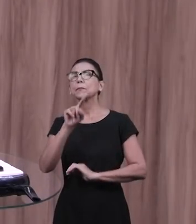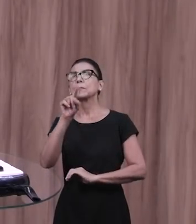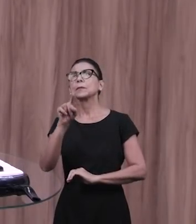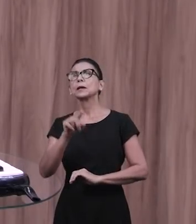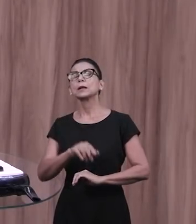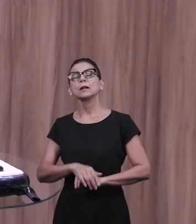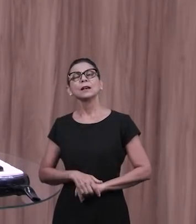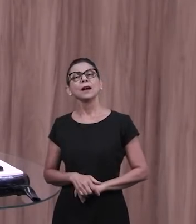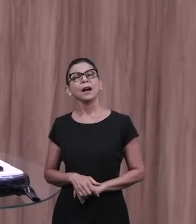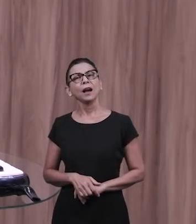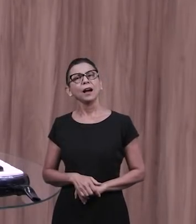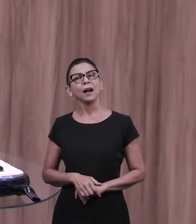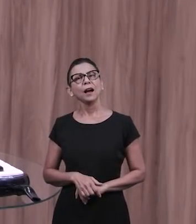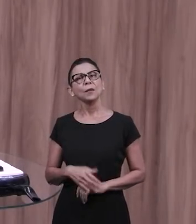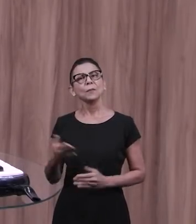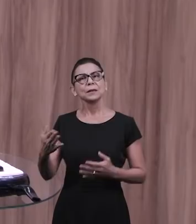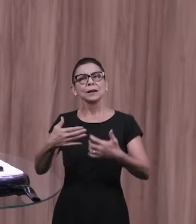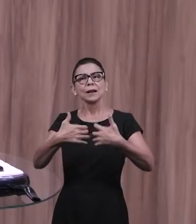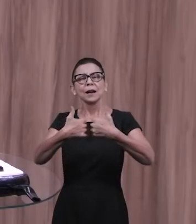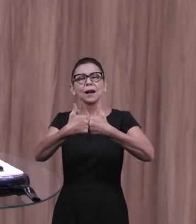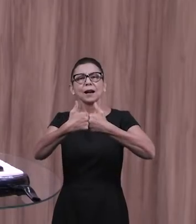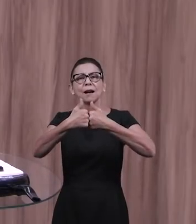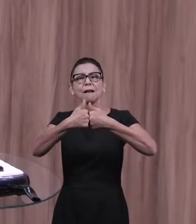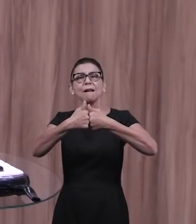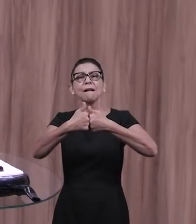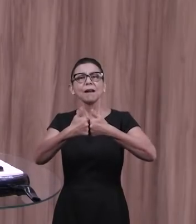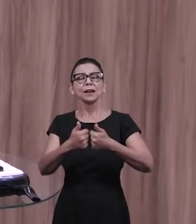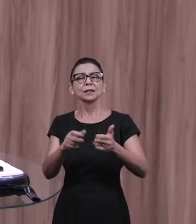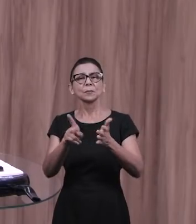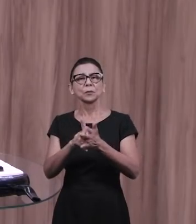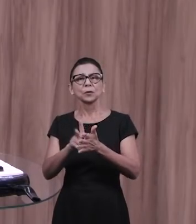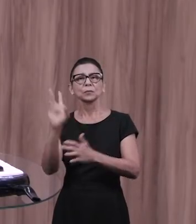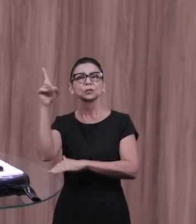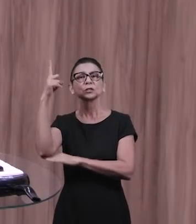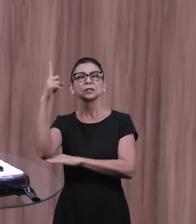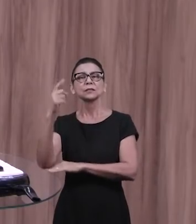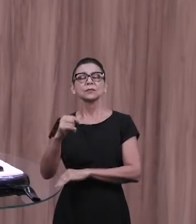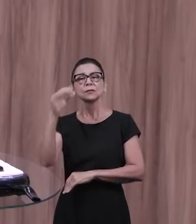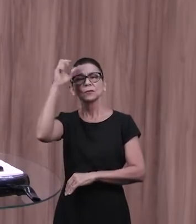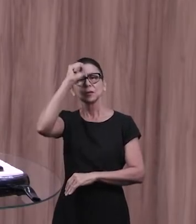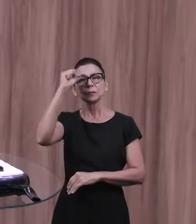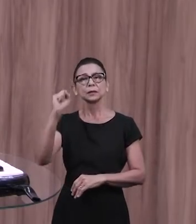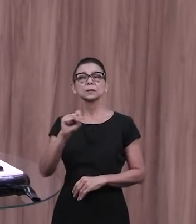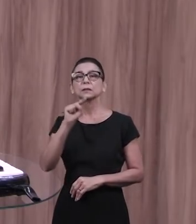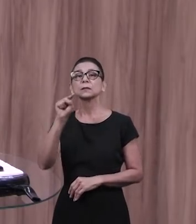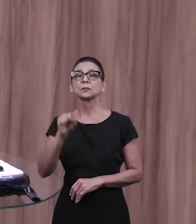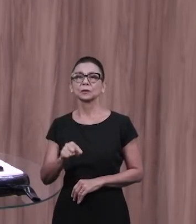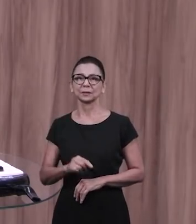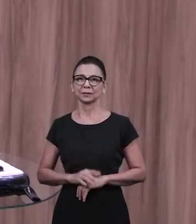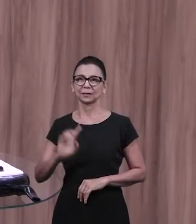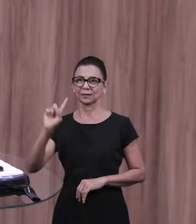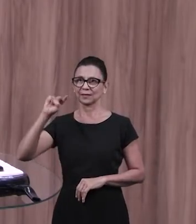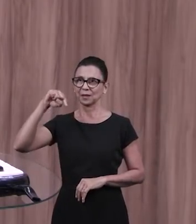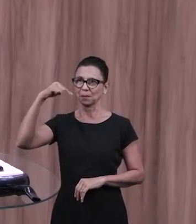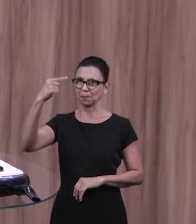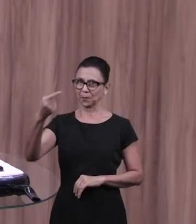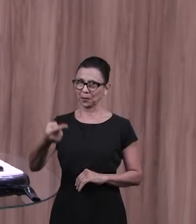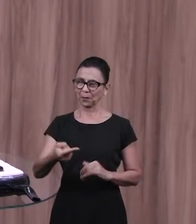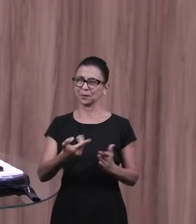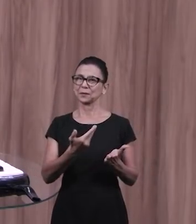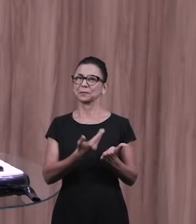sobre a harpa de Davi? Na próxima aula. E esse momento será